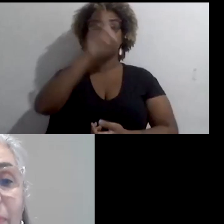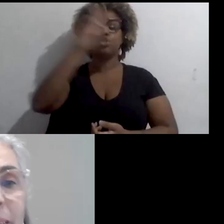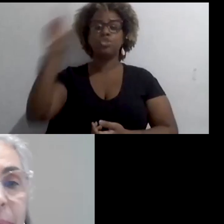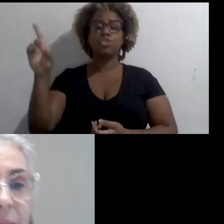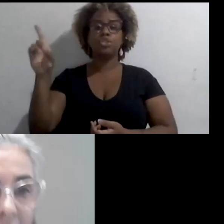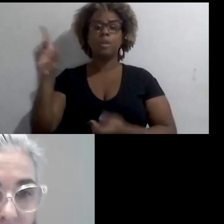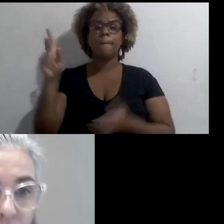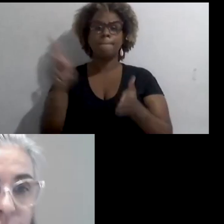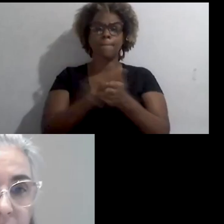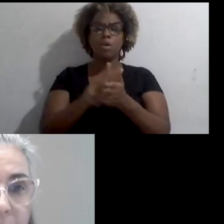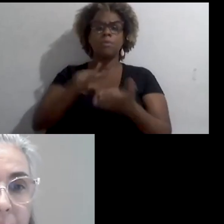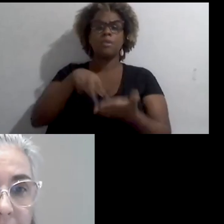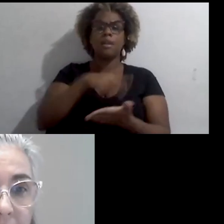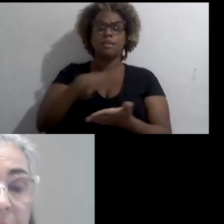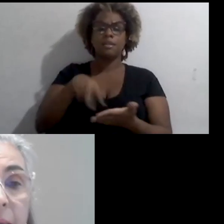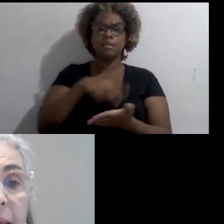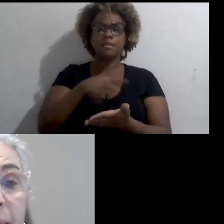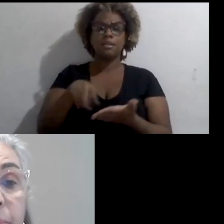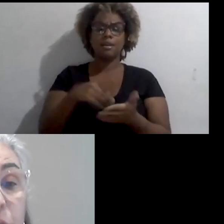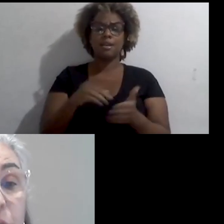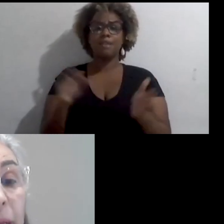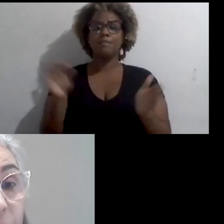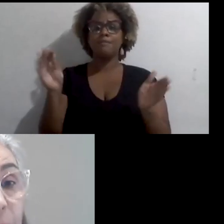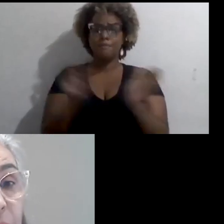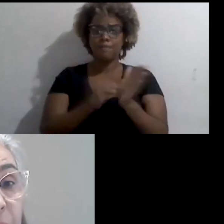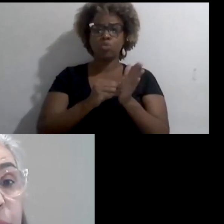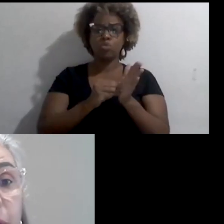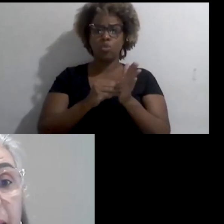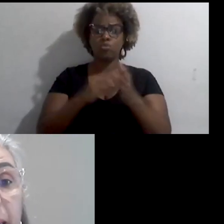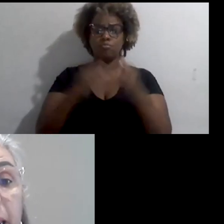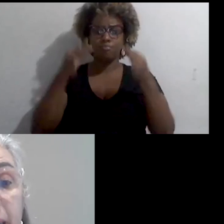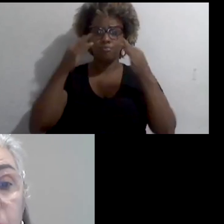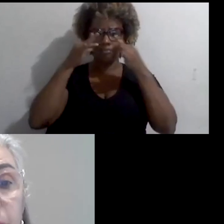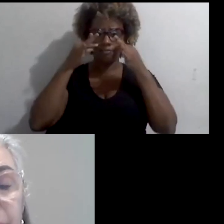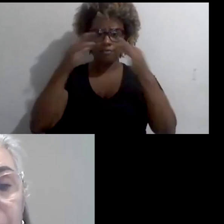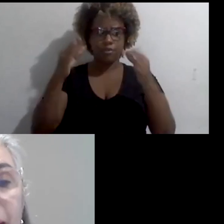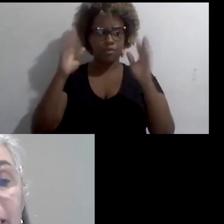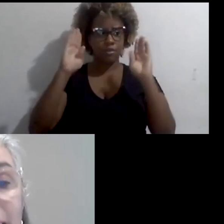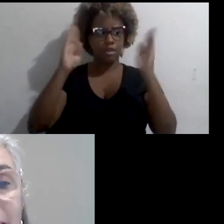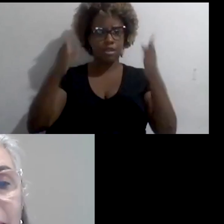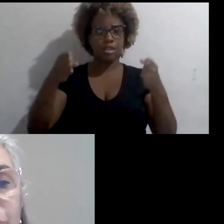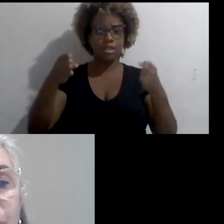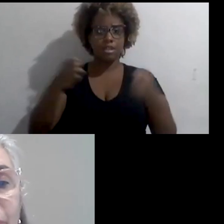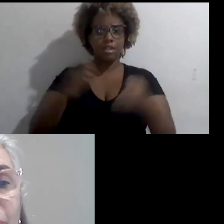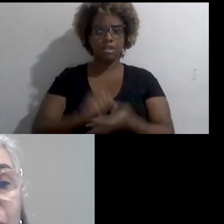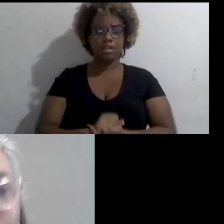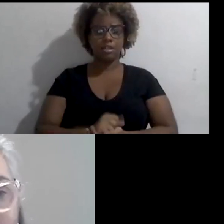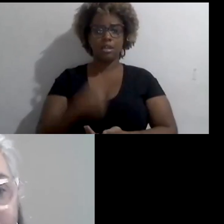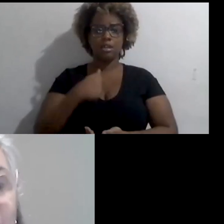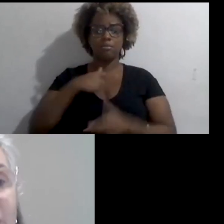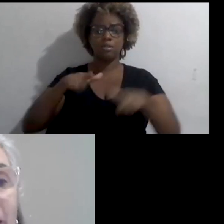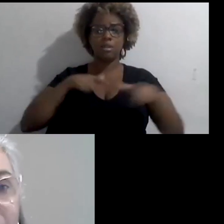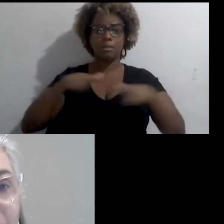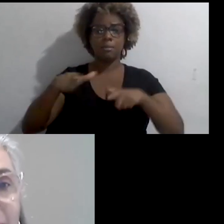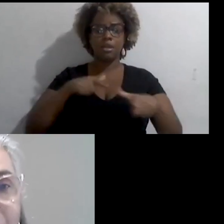completamente invisibilizado pelo Estado da Bahia. Me surpreendeu bastante, porque eu trabalho há 15 anos em um festival